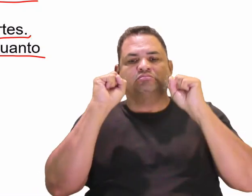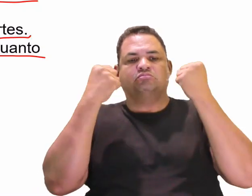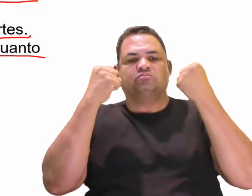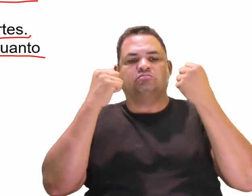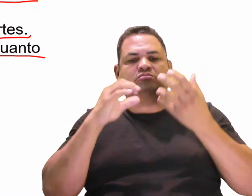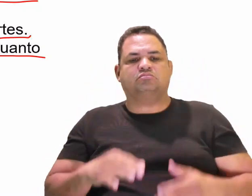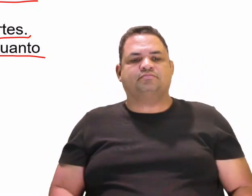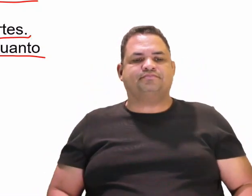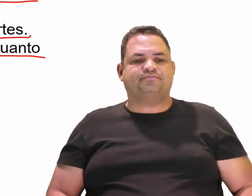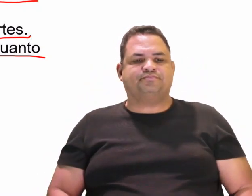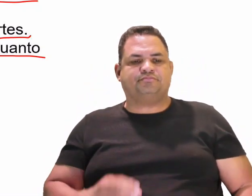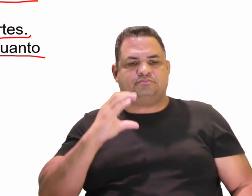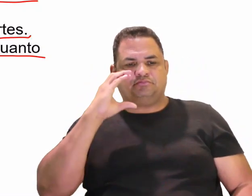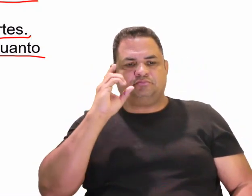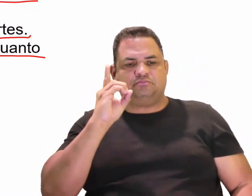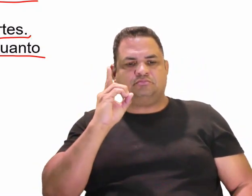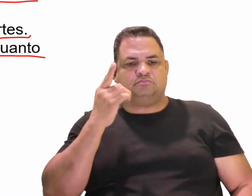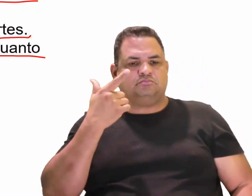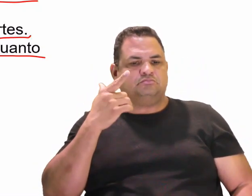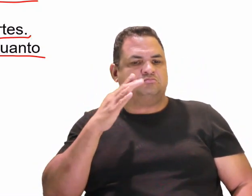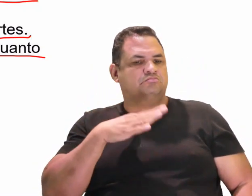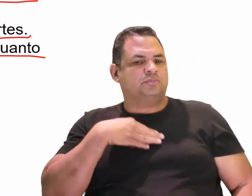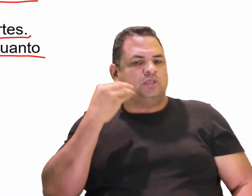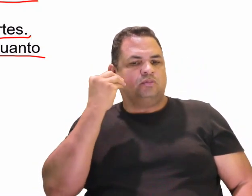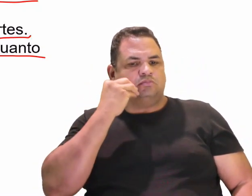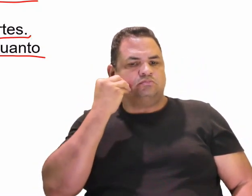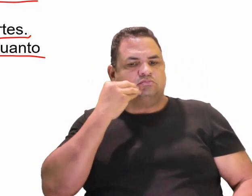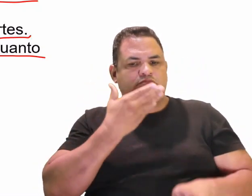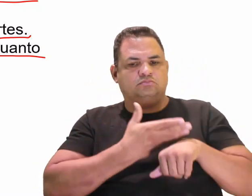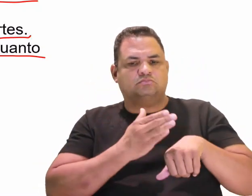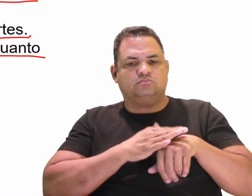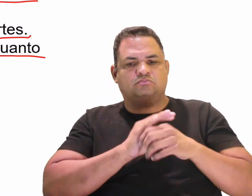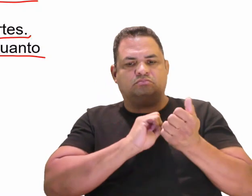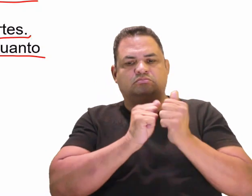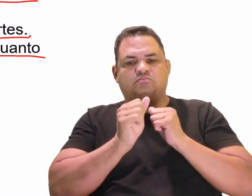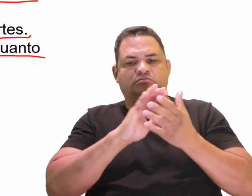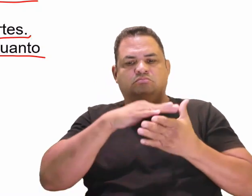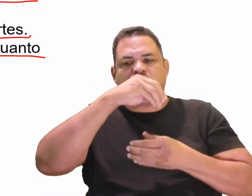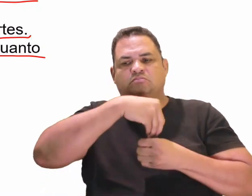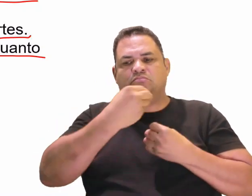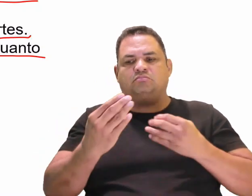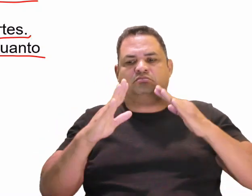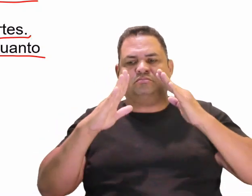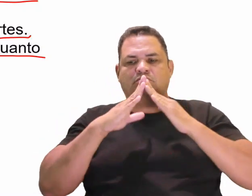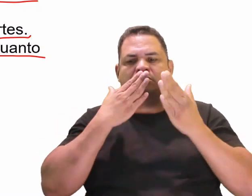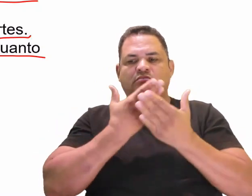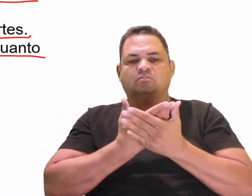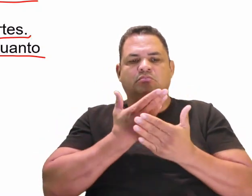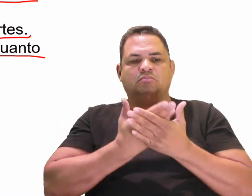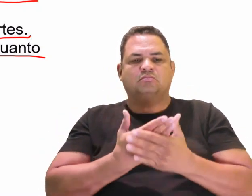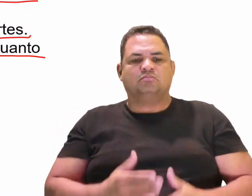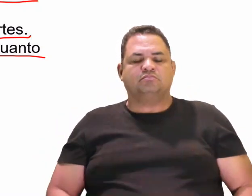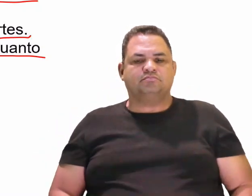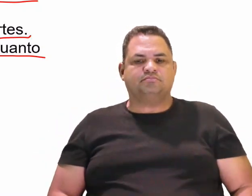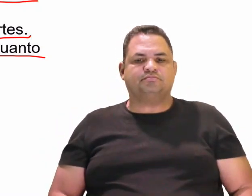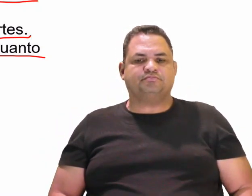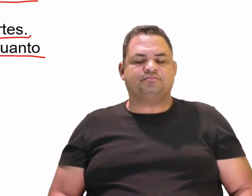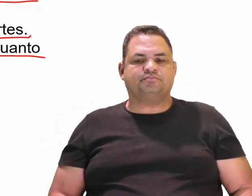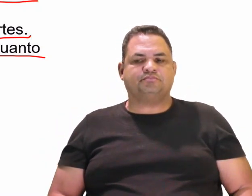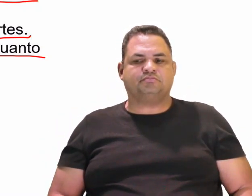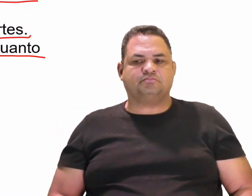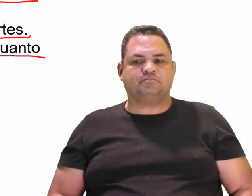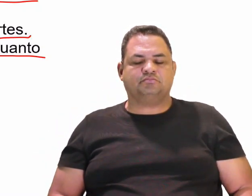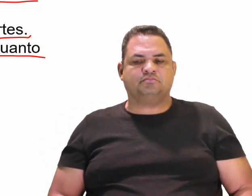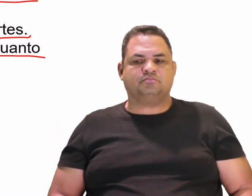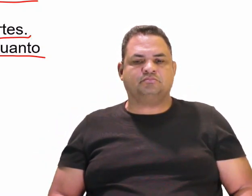físicas. Na letra D, não há oportunidades de praticar esporte fora da escola. É bem estranho, sempre tem uma ou